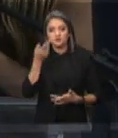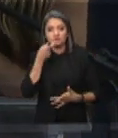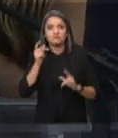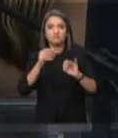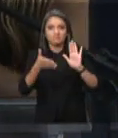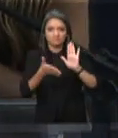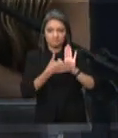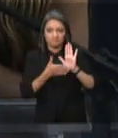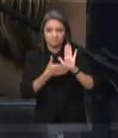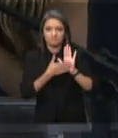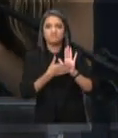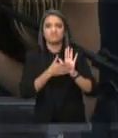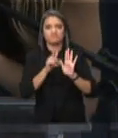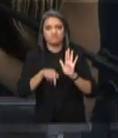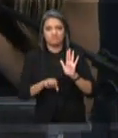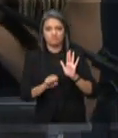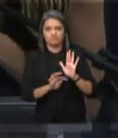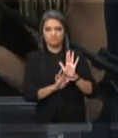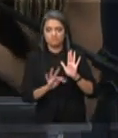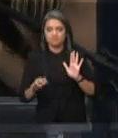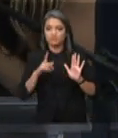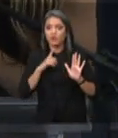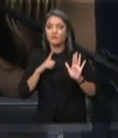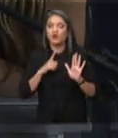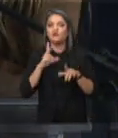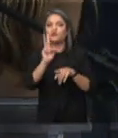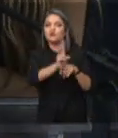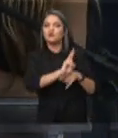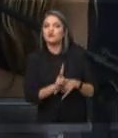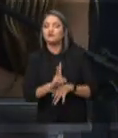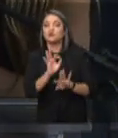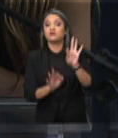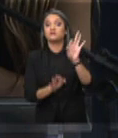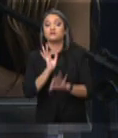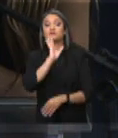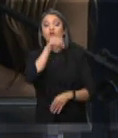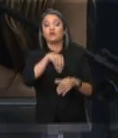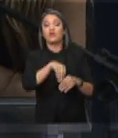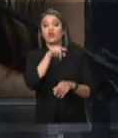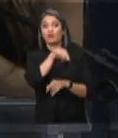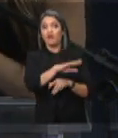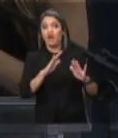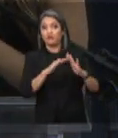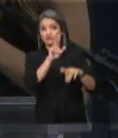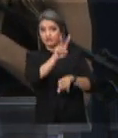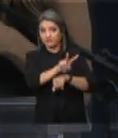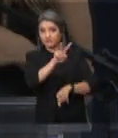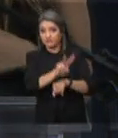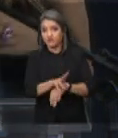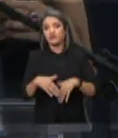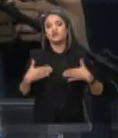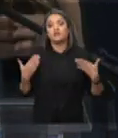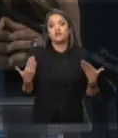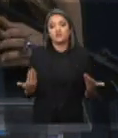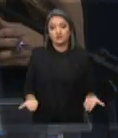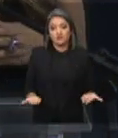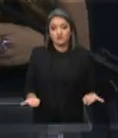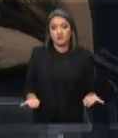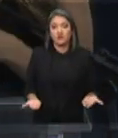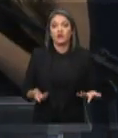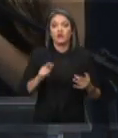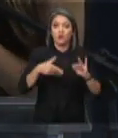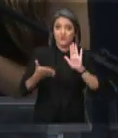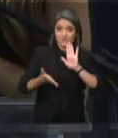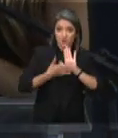proposição a esta corte que haja inspeções judiciais dentro dos de acolhimento Esta é uma das